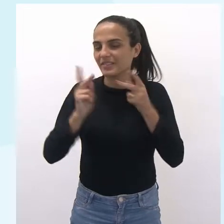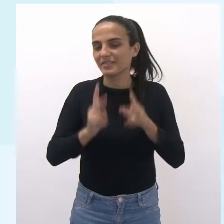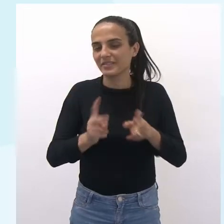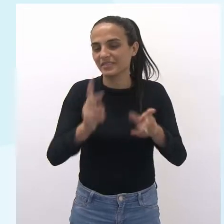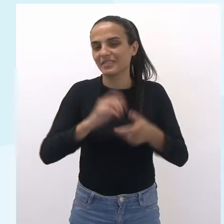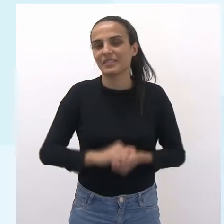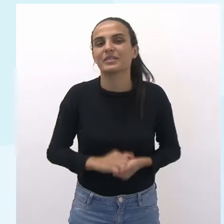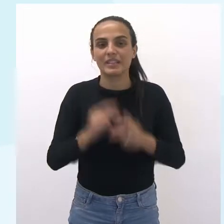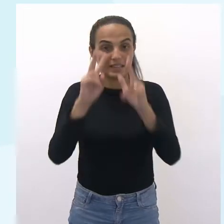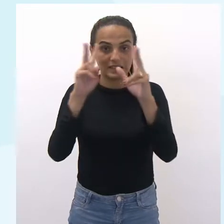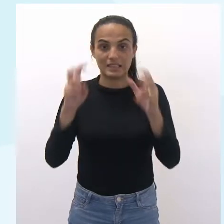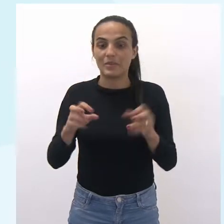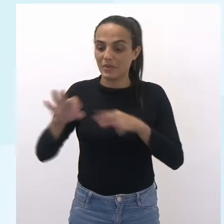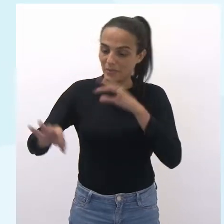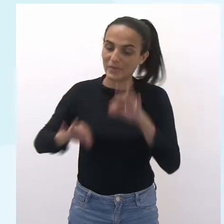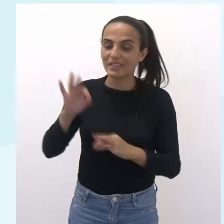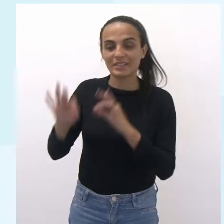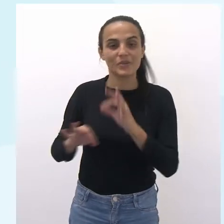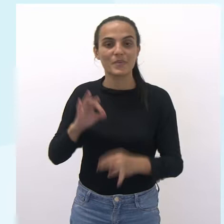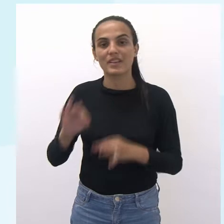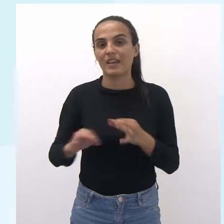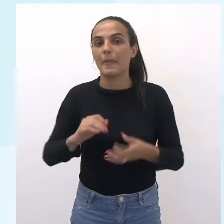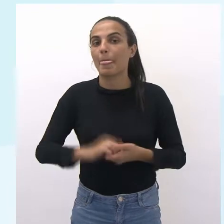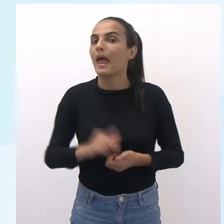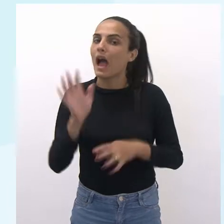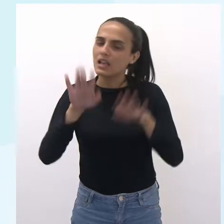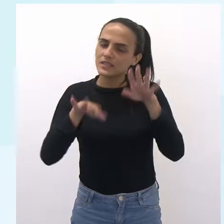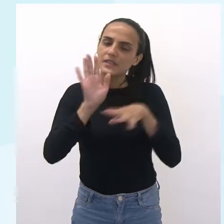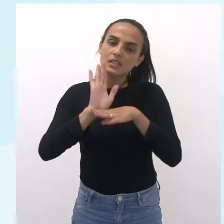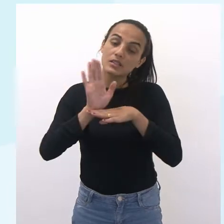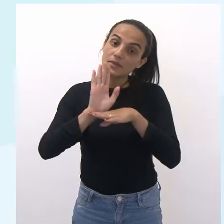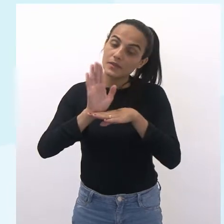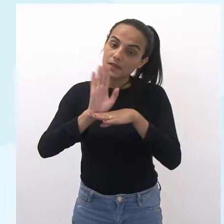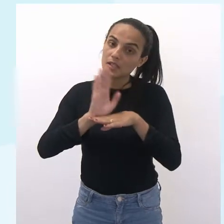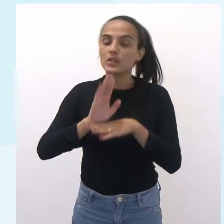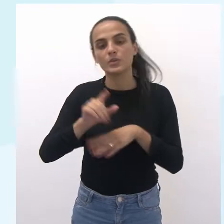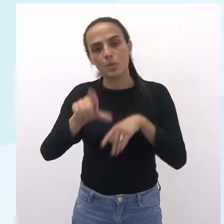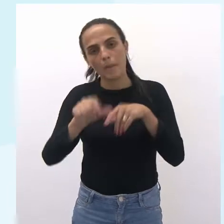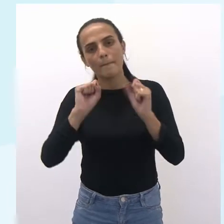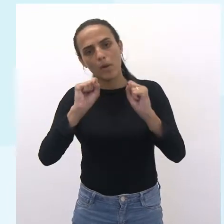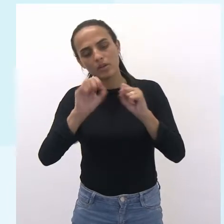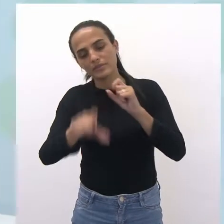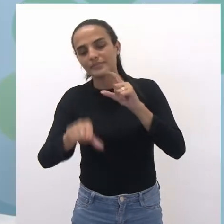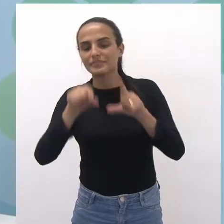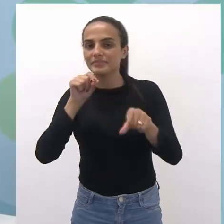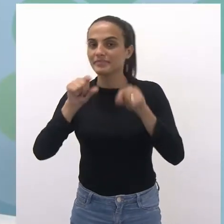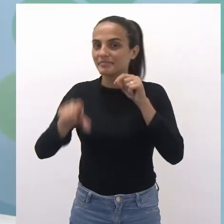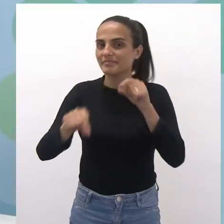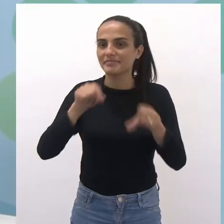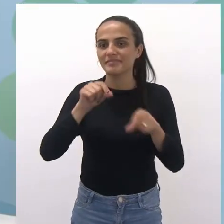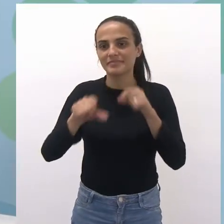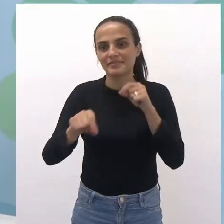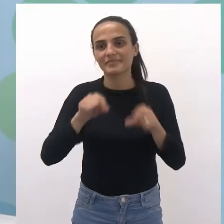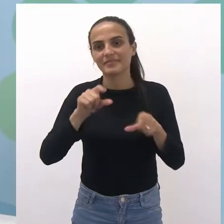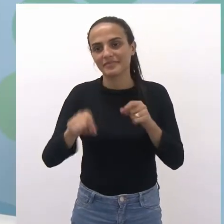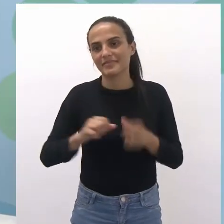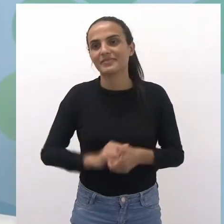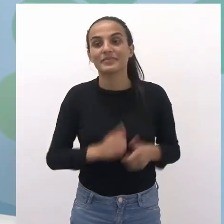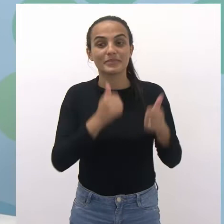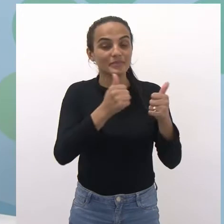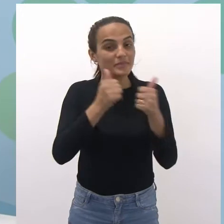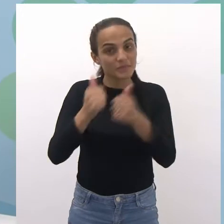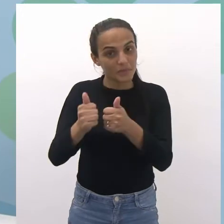dessa questão do planejamento. Mas porque é verdade, determinados vídeos, gente, podemos escolher serem a intencionalidade muito